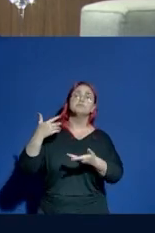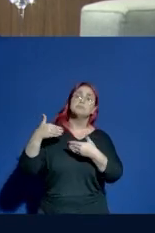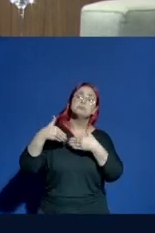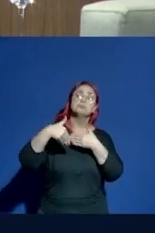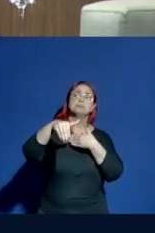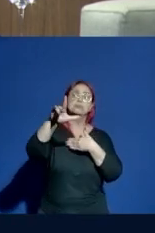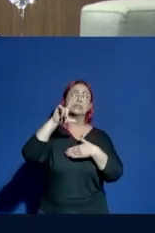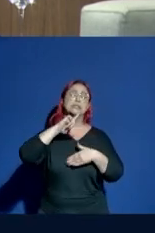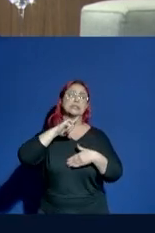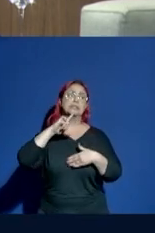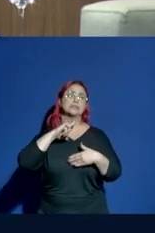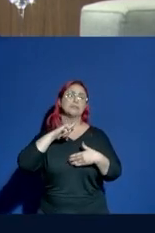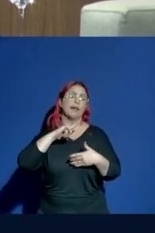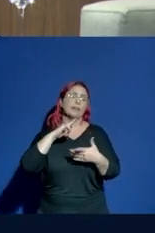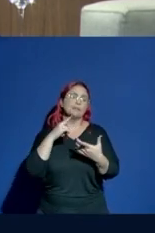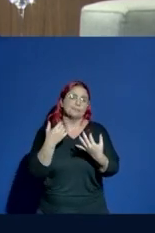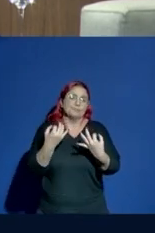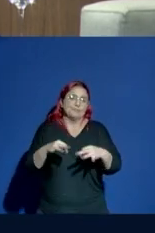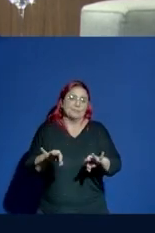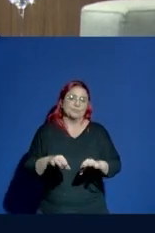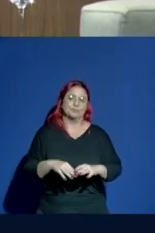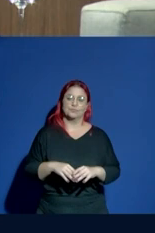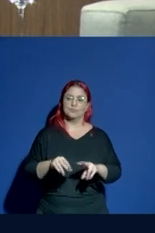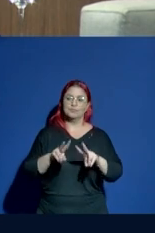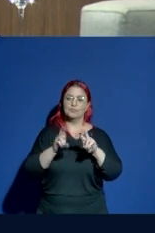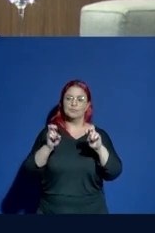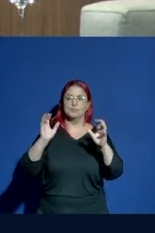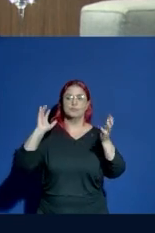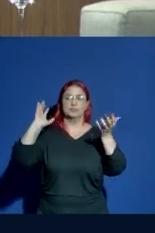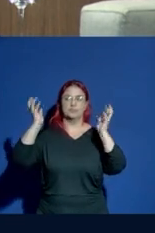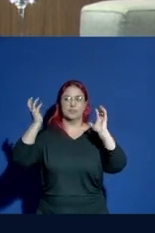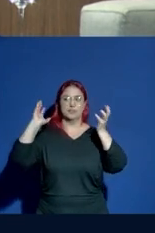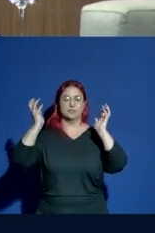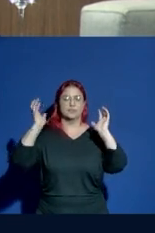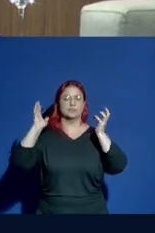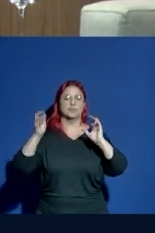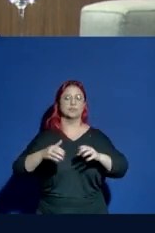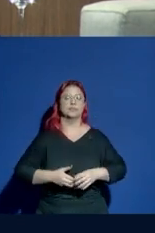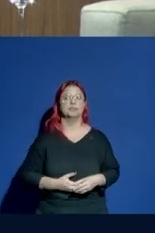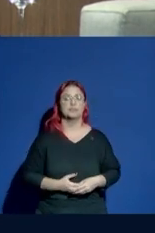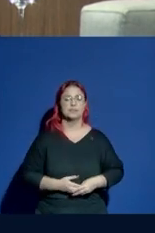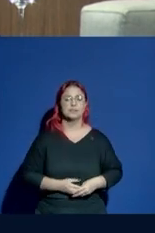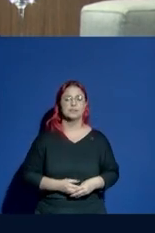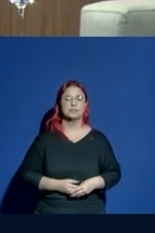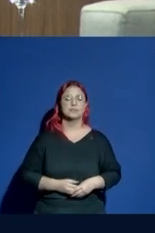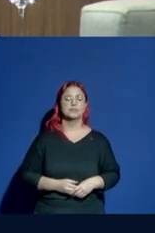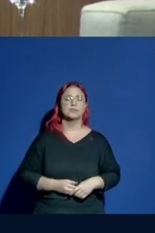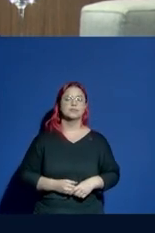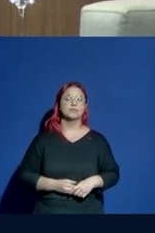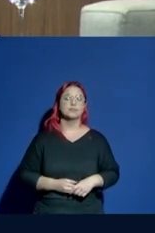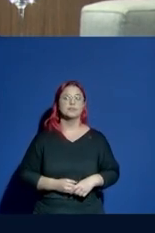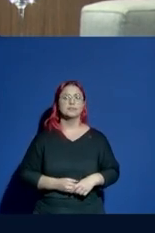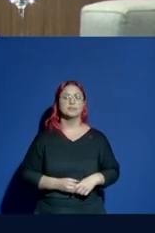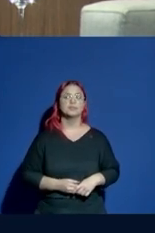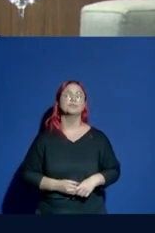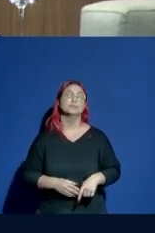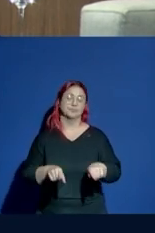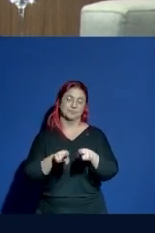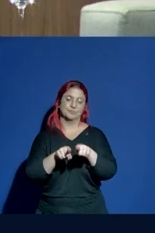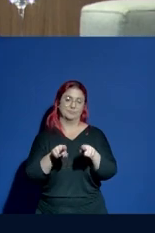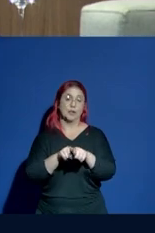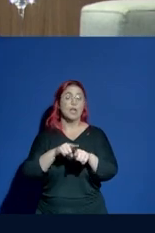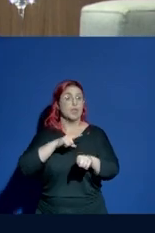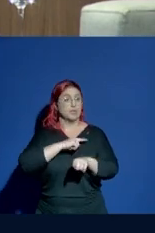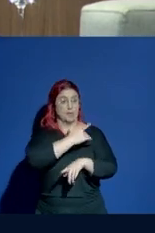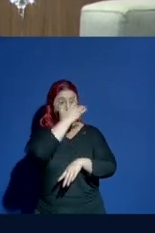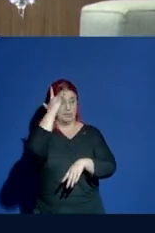lógica a questão climática tá no centro da discussão internacional é uns